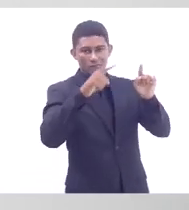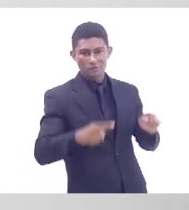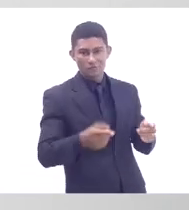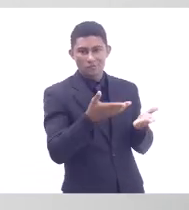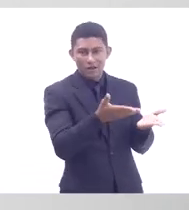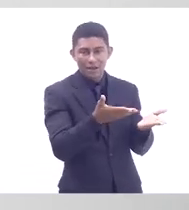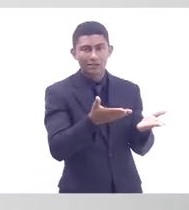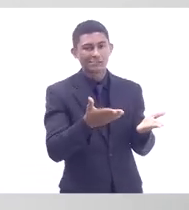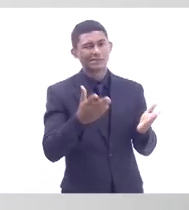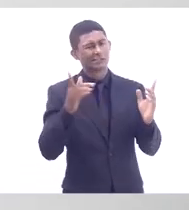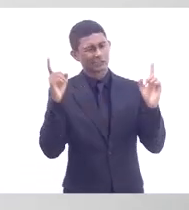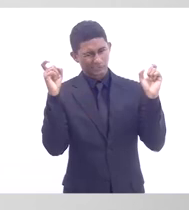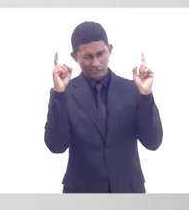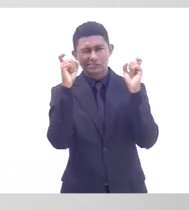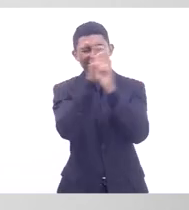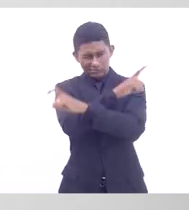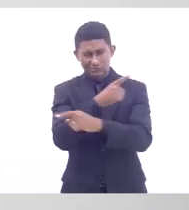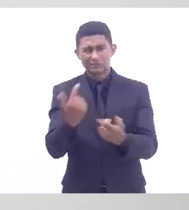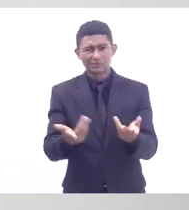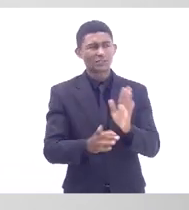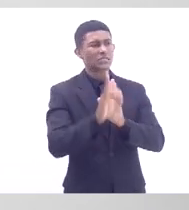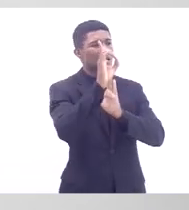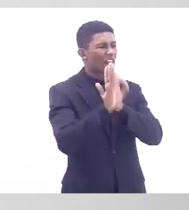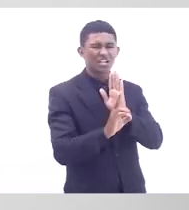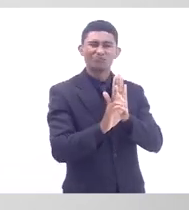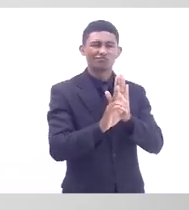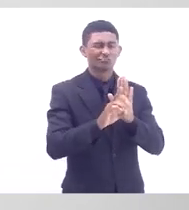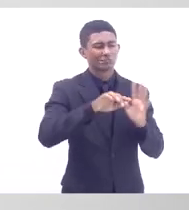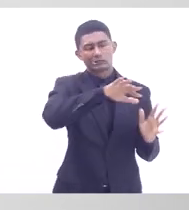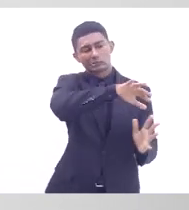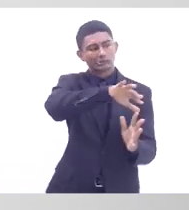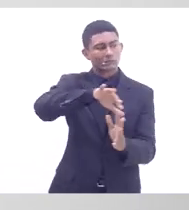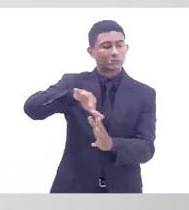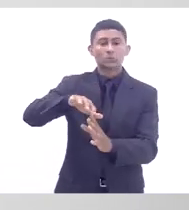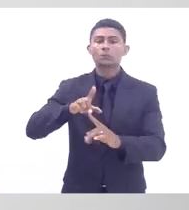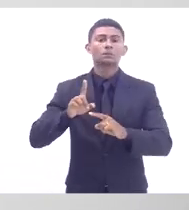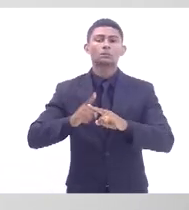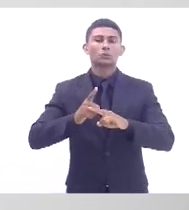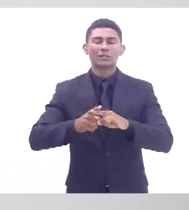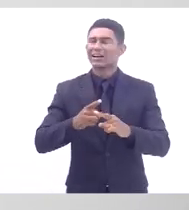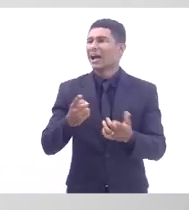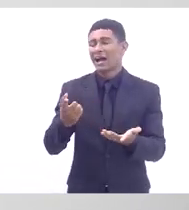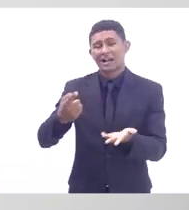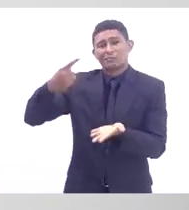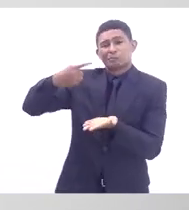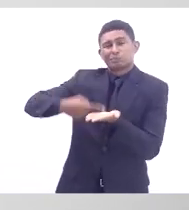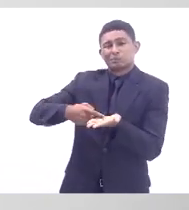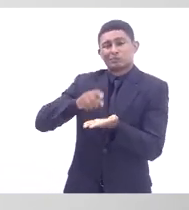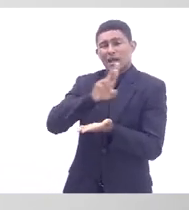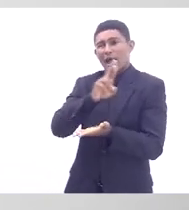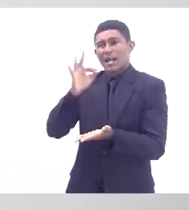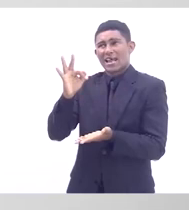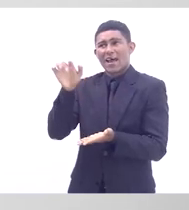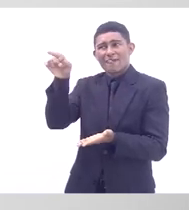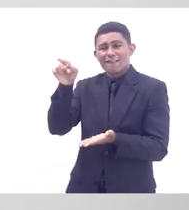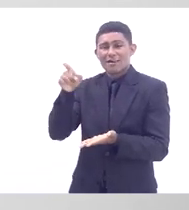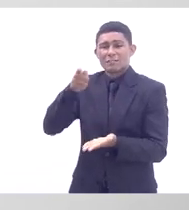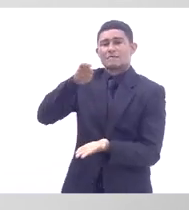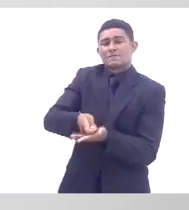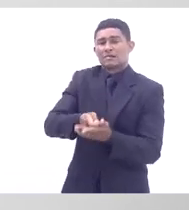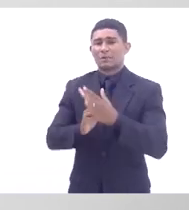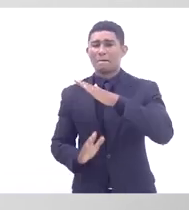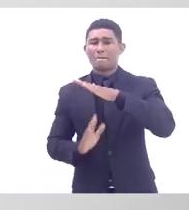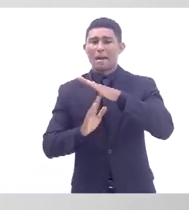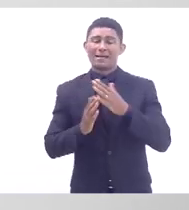colocados para depois com a justificativa de corrigir o impedimento é